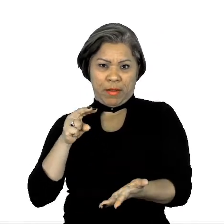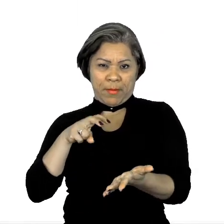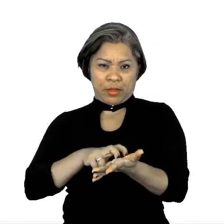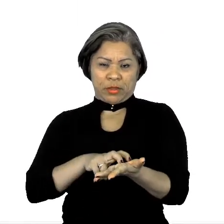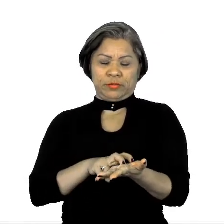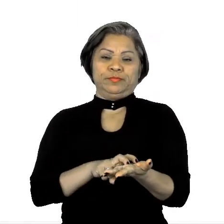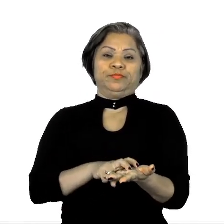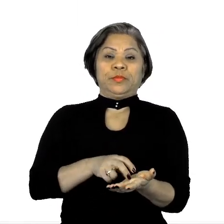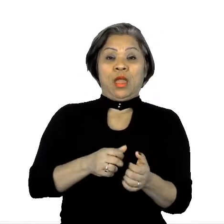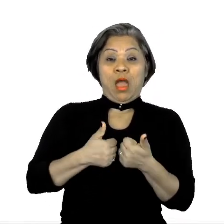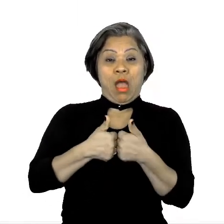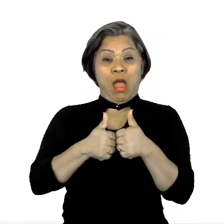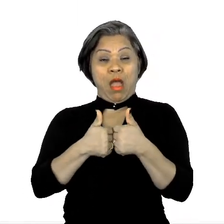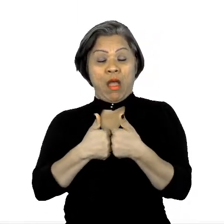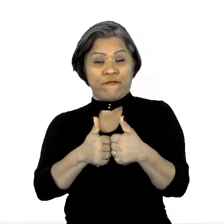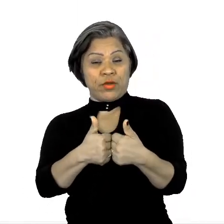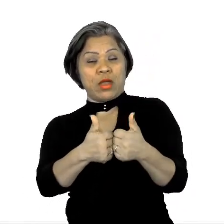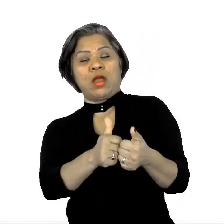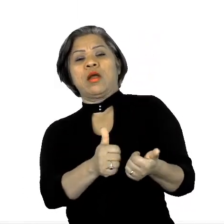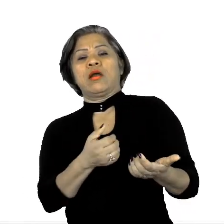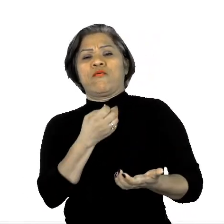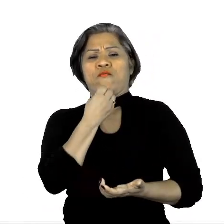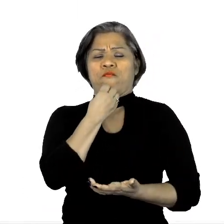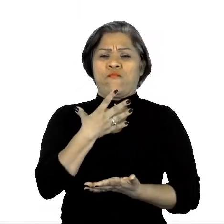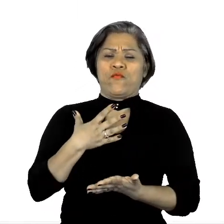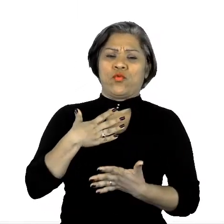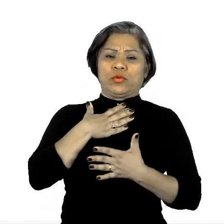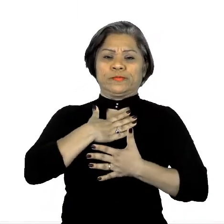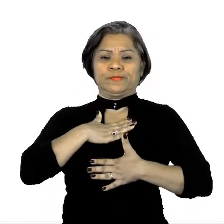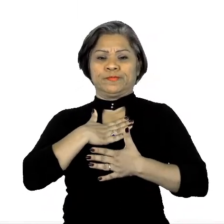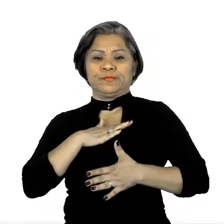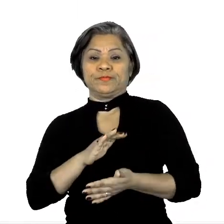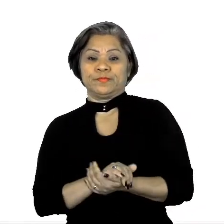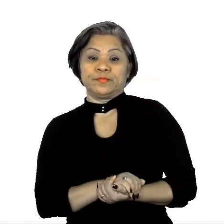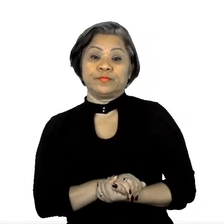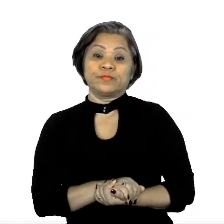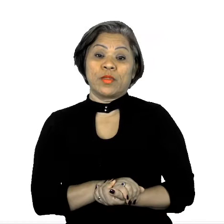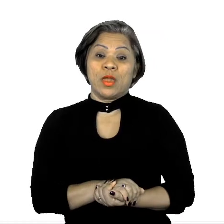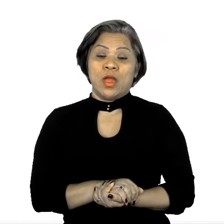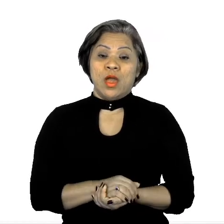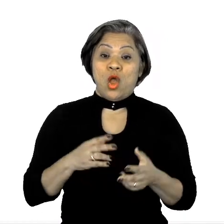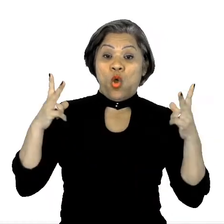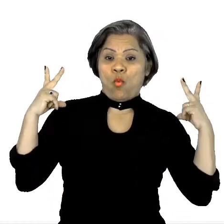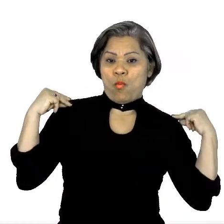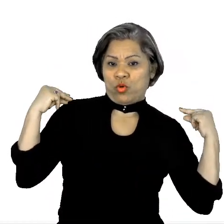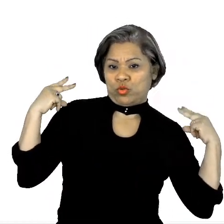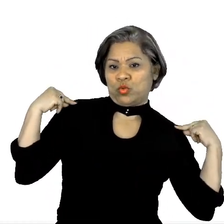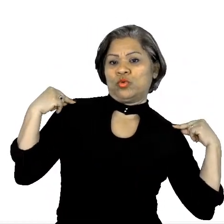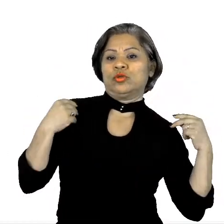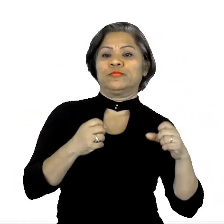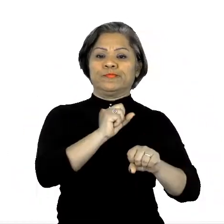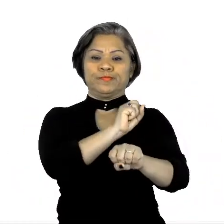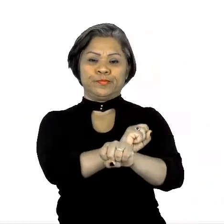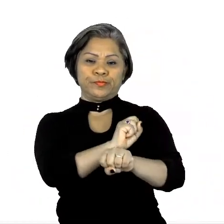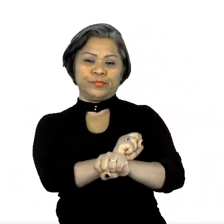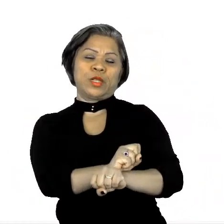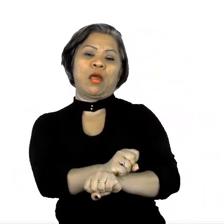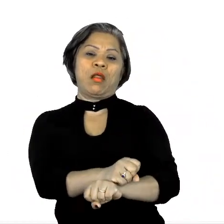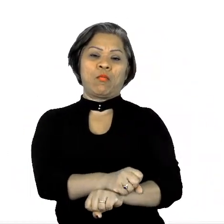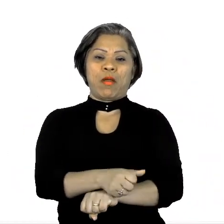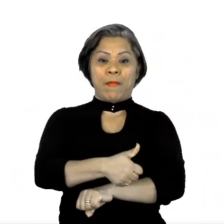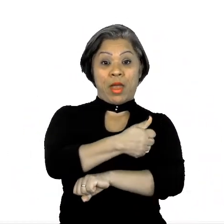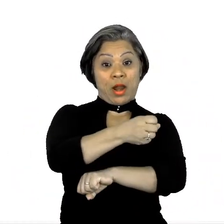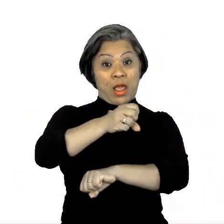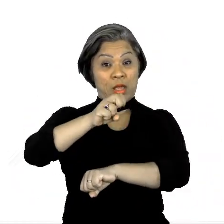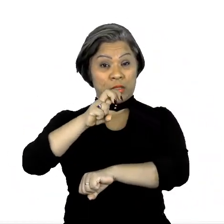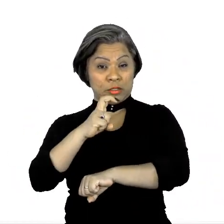slide. Os motoristas fizeram uma parada de 15 minutos no Rancho Pamonha, na cidade de Santa Isabel,